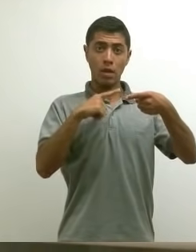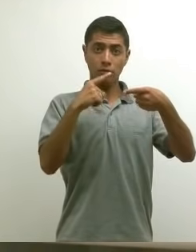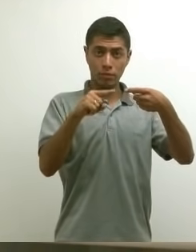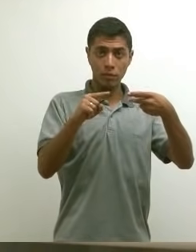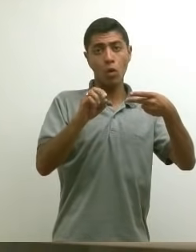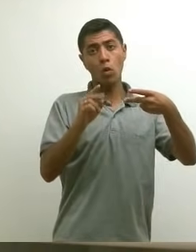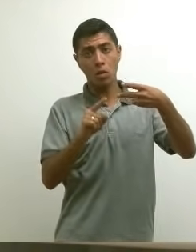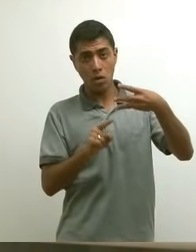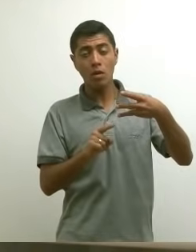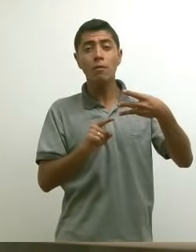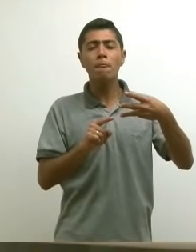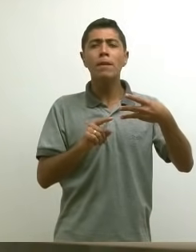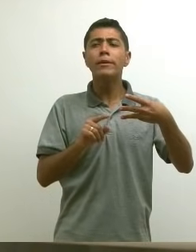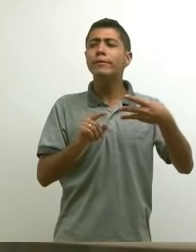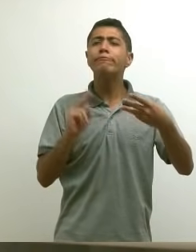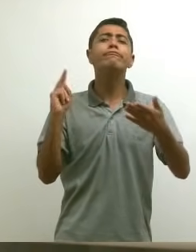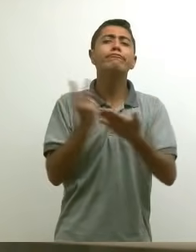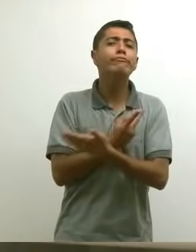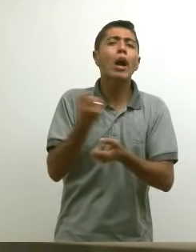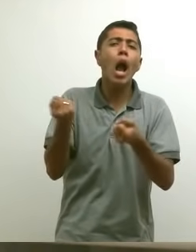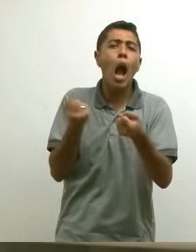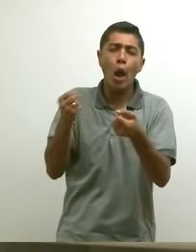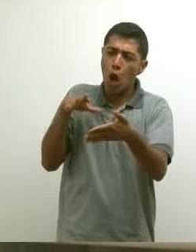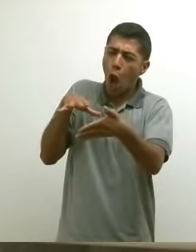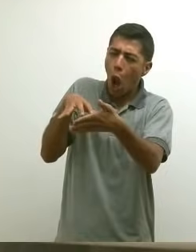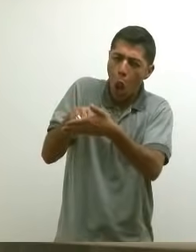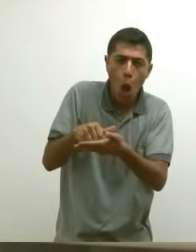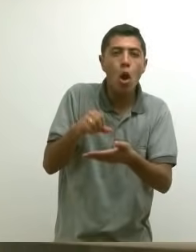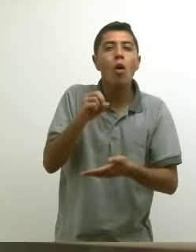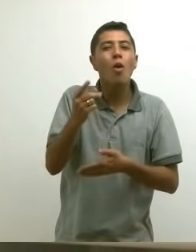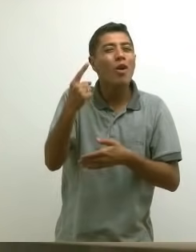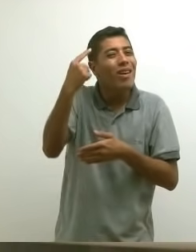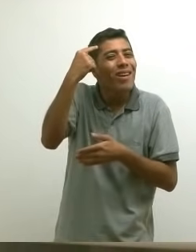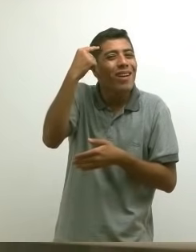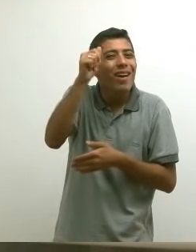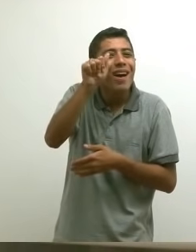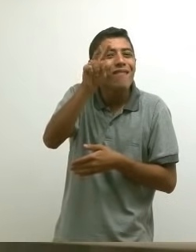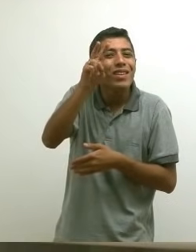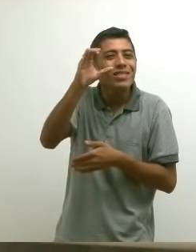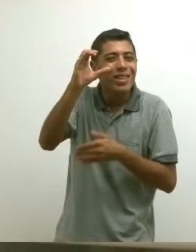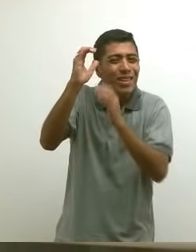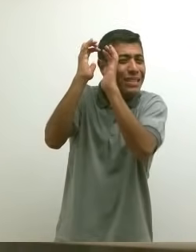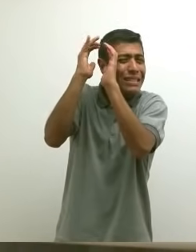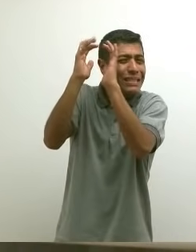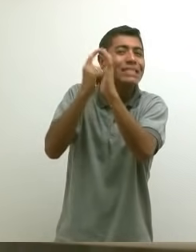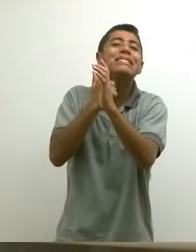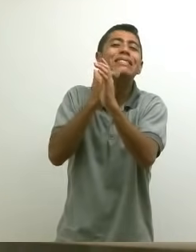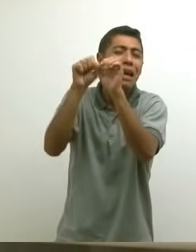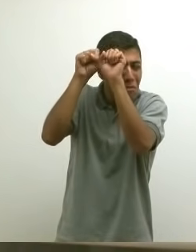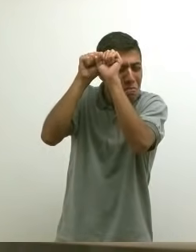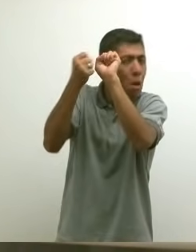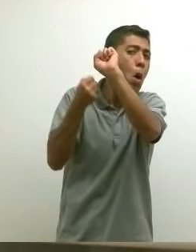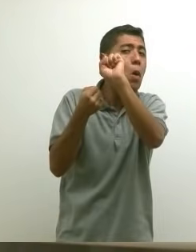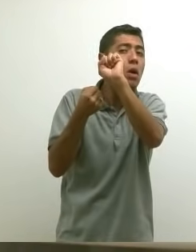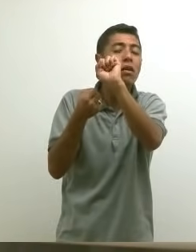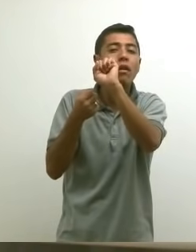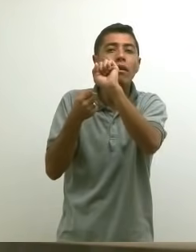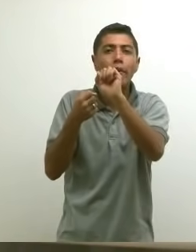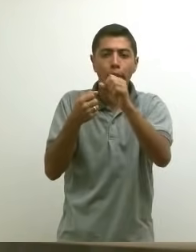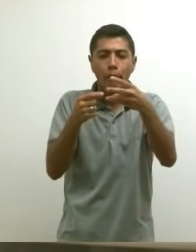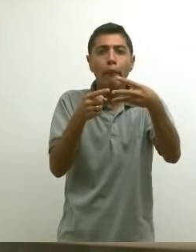vencer quantos anos demora pessoa voltar a andar a falar ea poder ter essa essa consciência mais claro